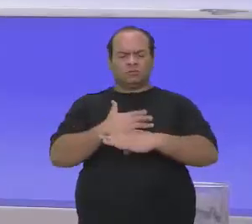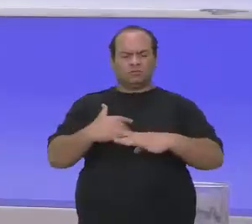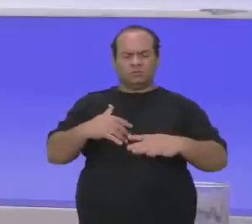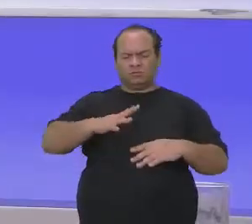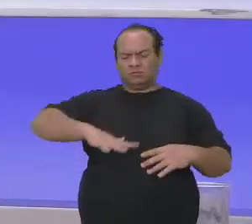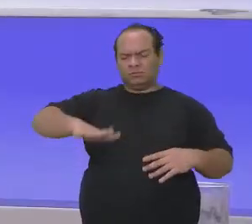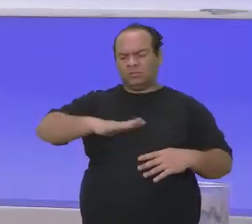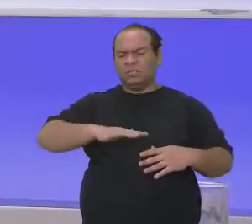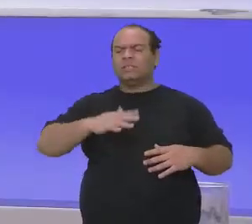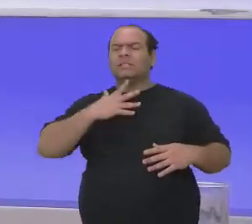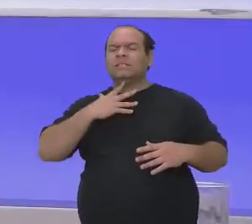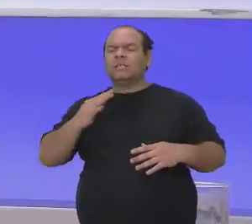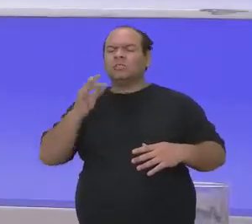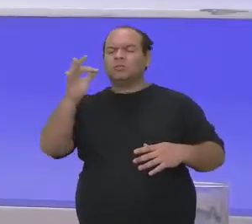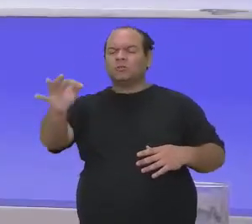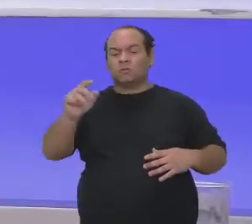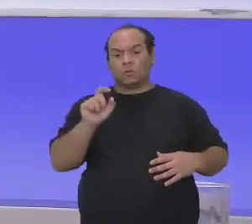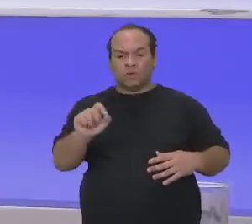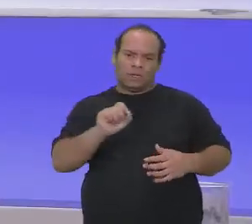quer chegar.